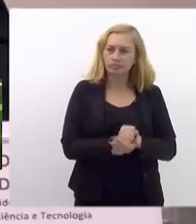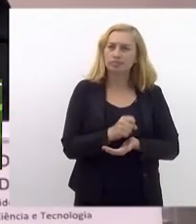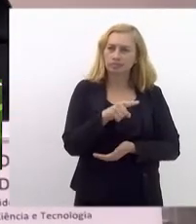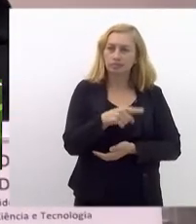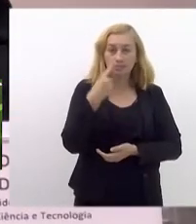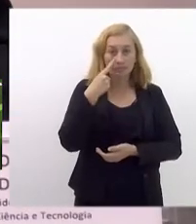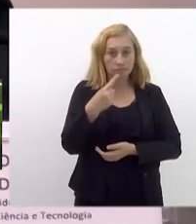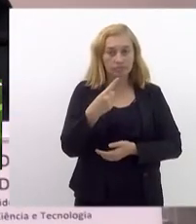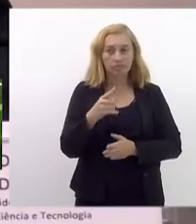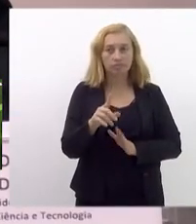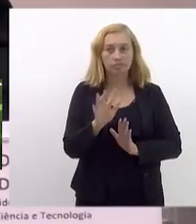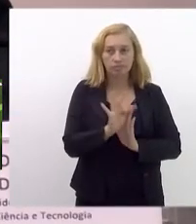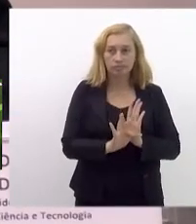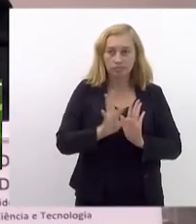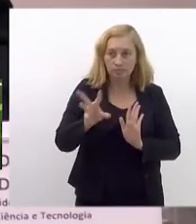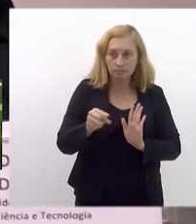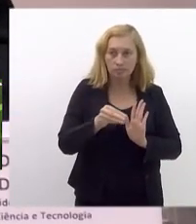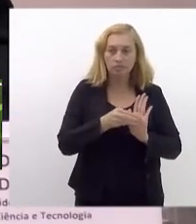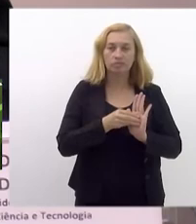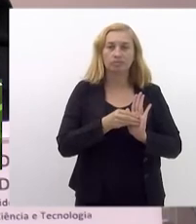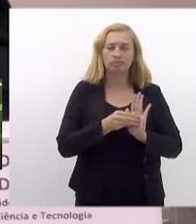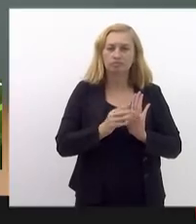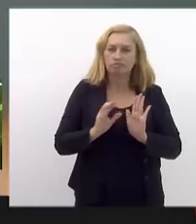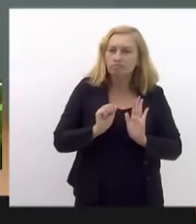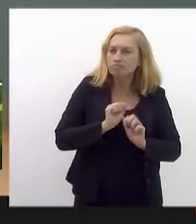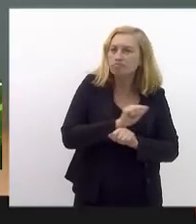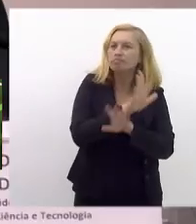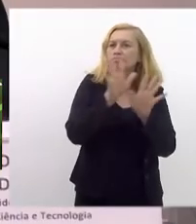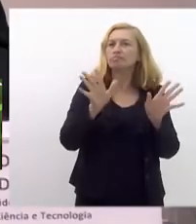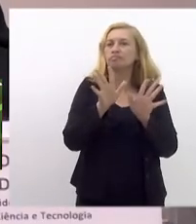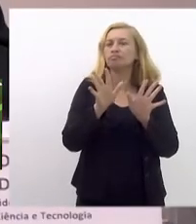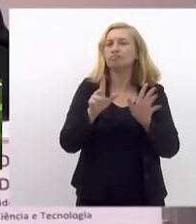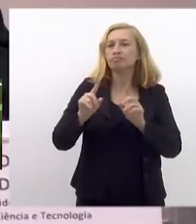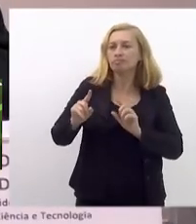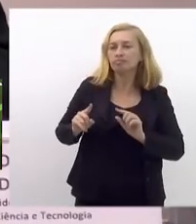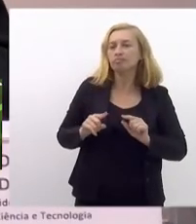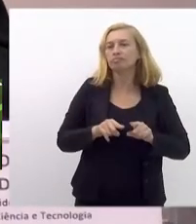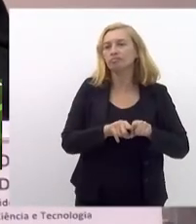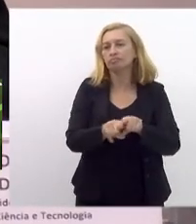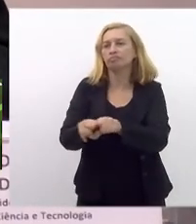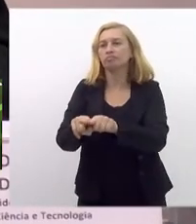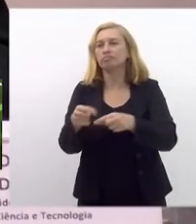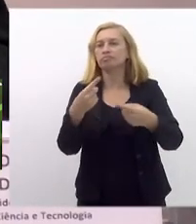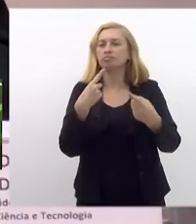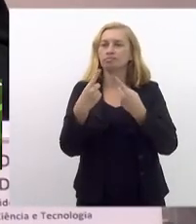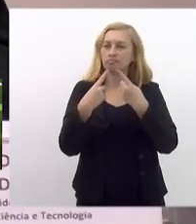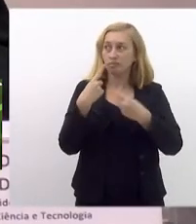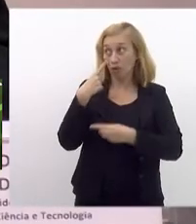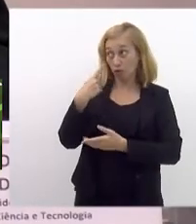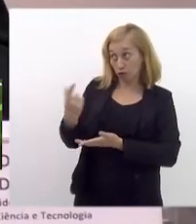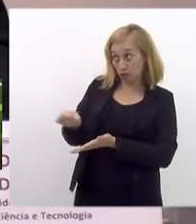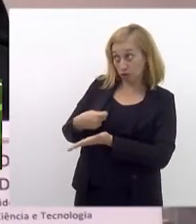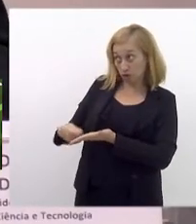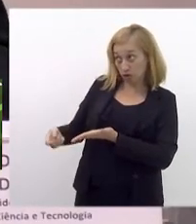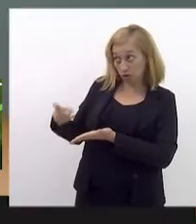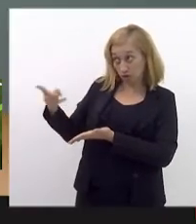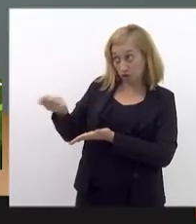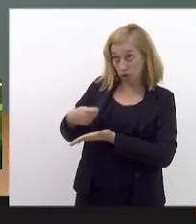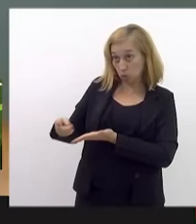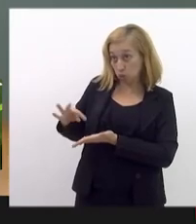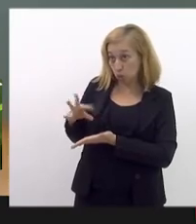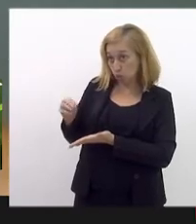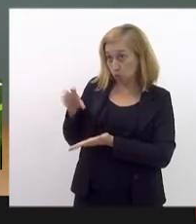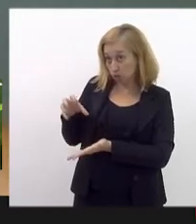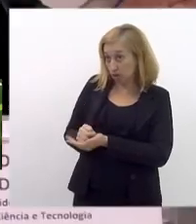encontrar no texto uma maneira de deixar isso mais claro. Perfeito. Na linha do que a gente debateu. Está vendo? Está escrito aqui, está anotado, tem tudo registrado